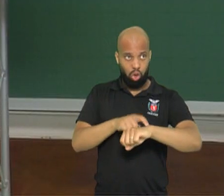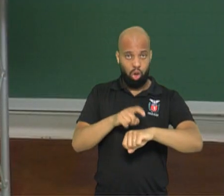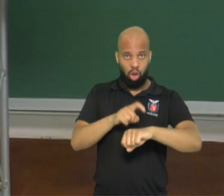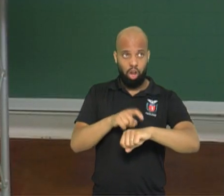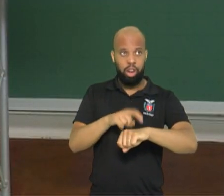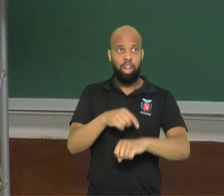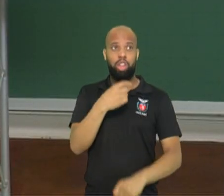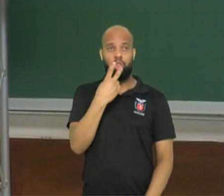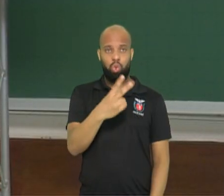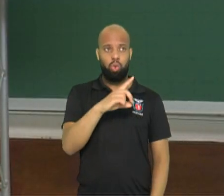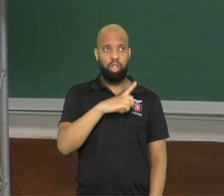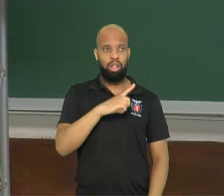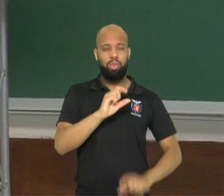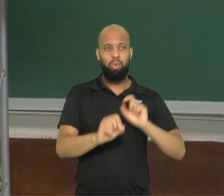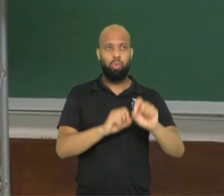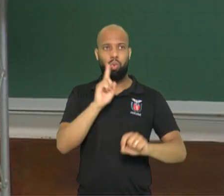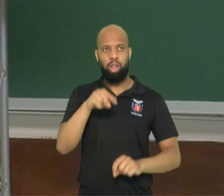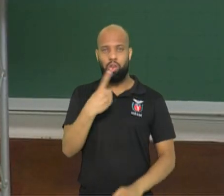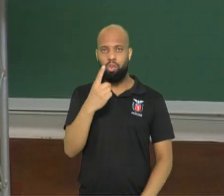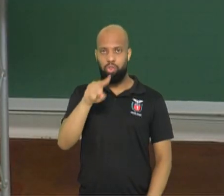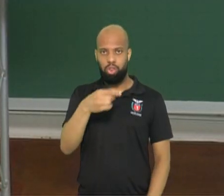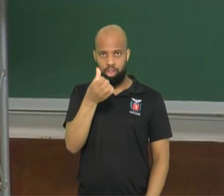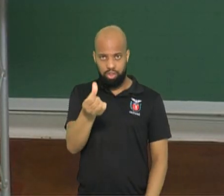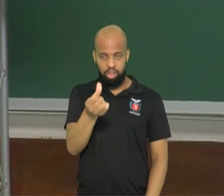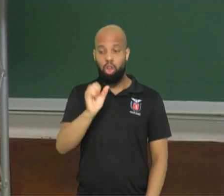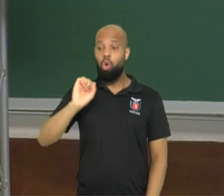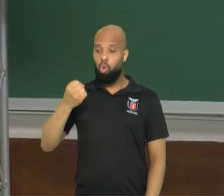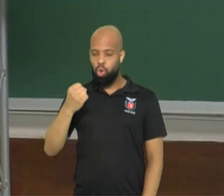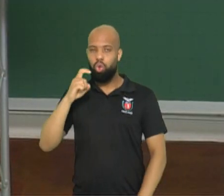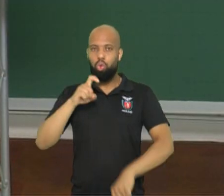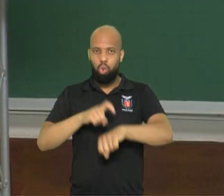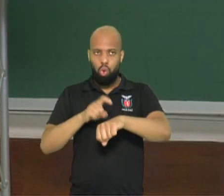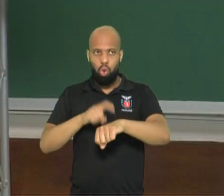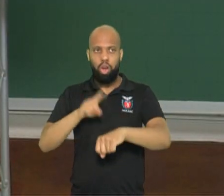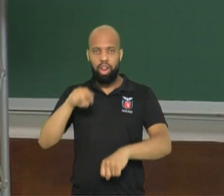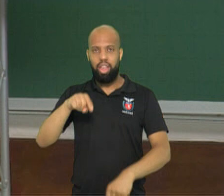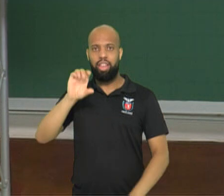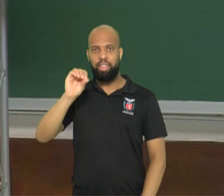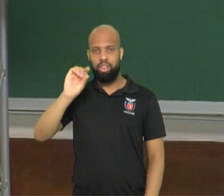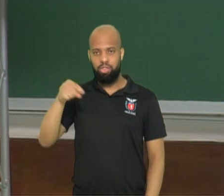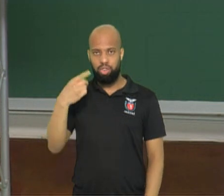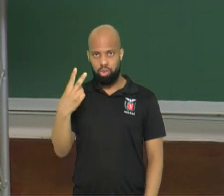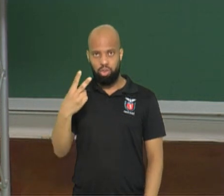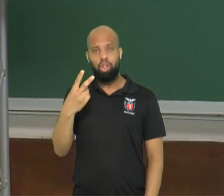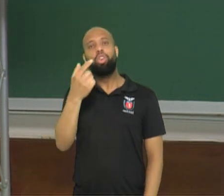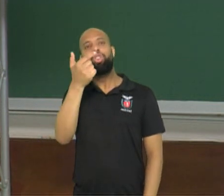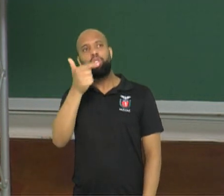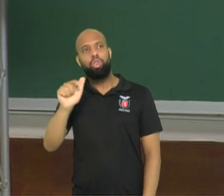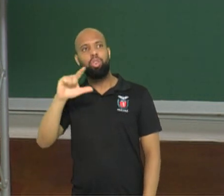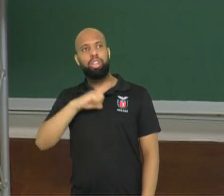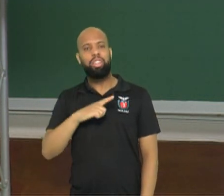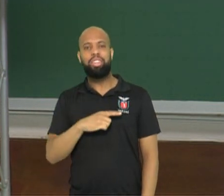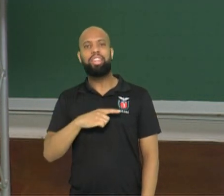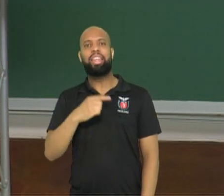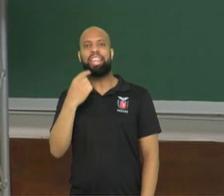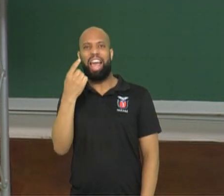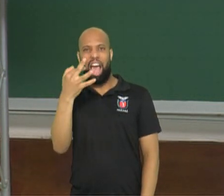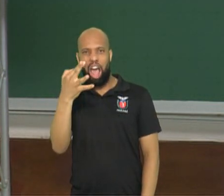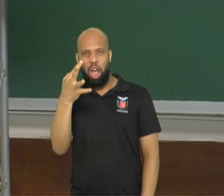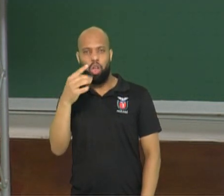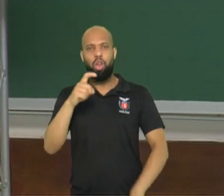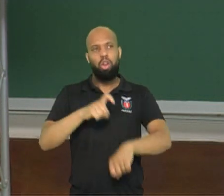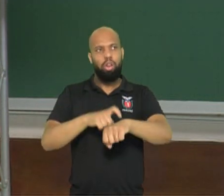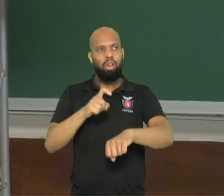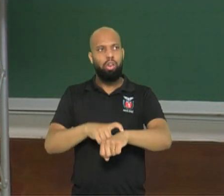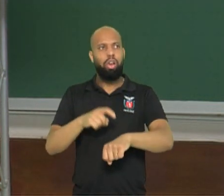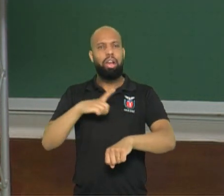às 8 horas, eu tenho 0,2, às 14 horas, eu tenho novamente, né, porque a maré é cíclica,